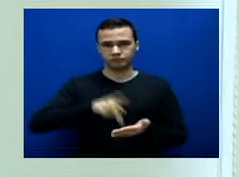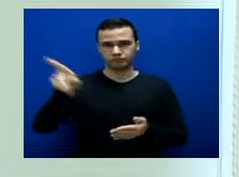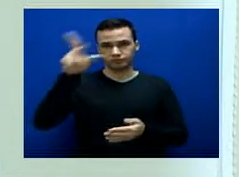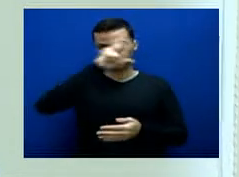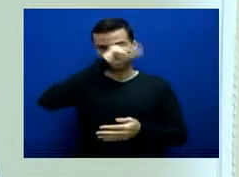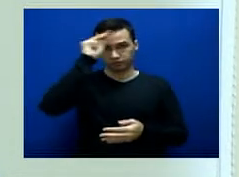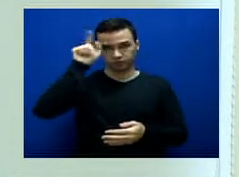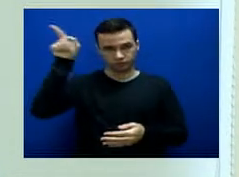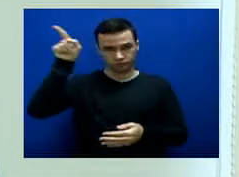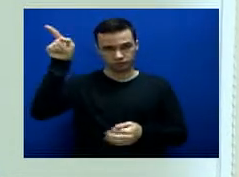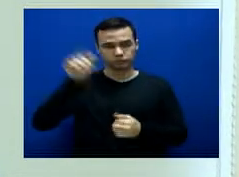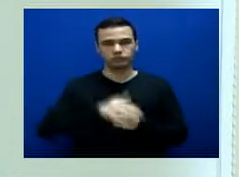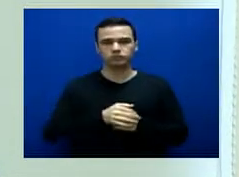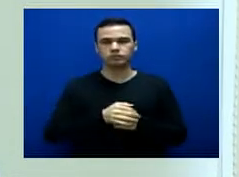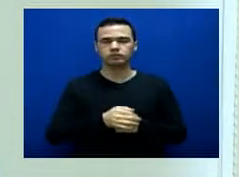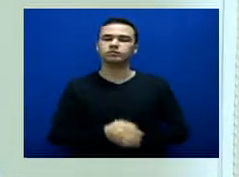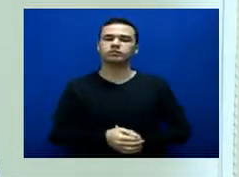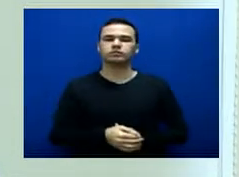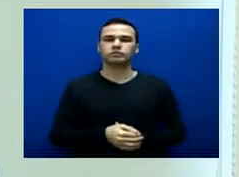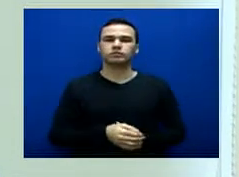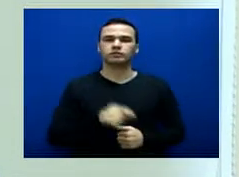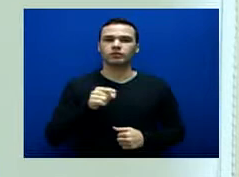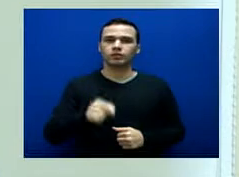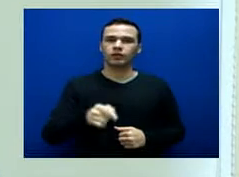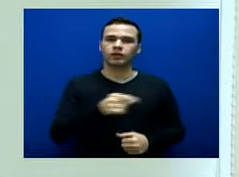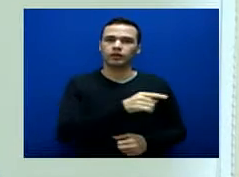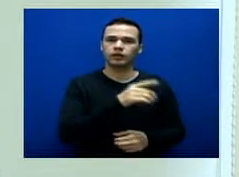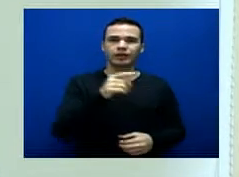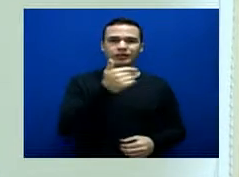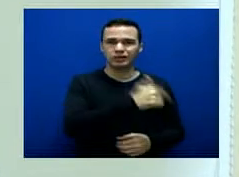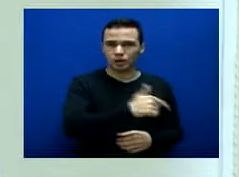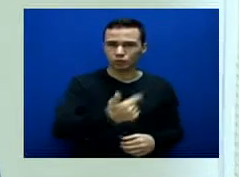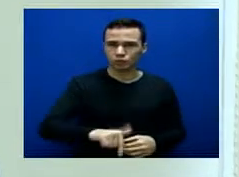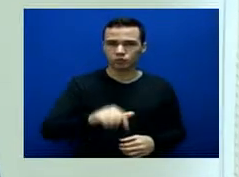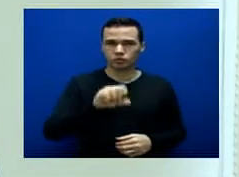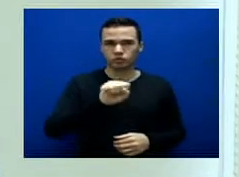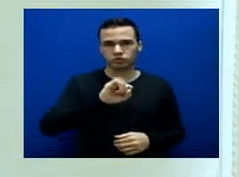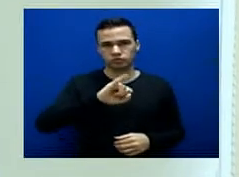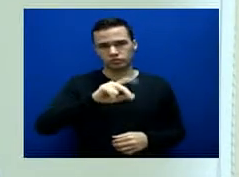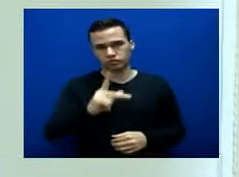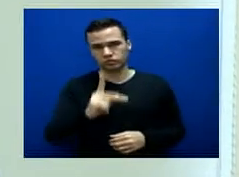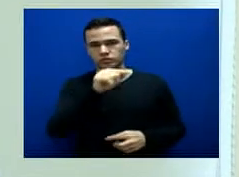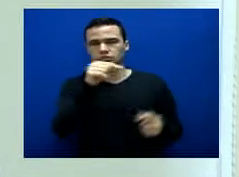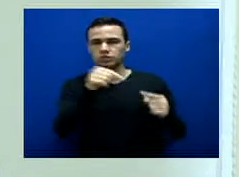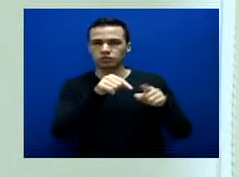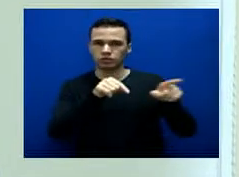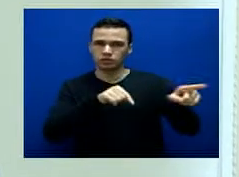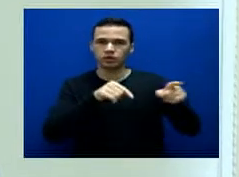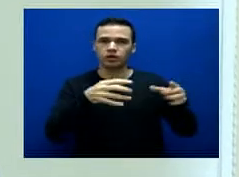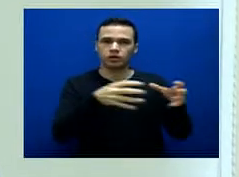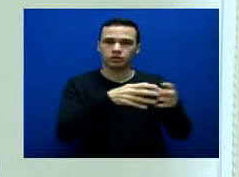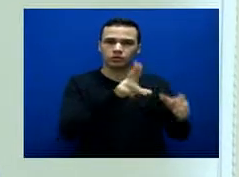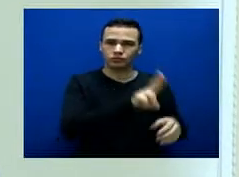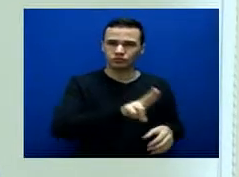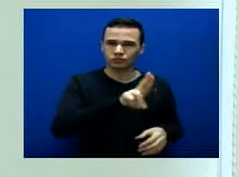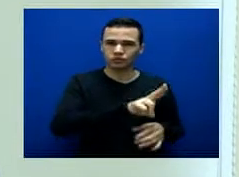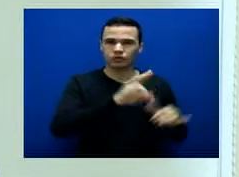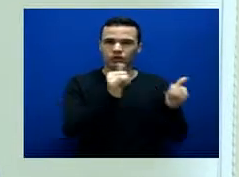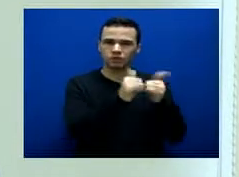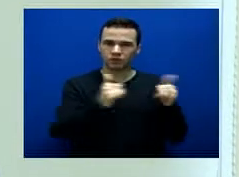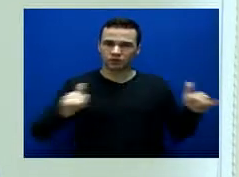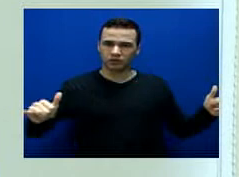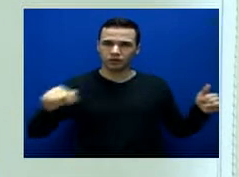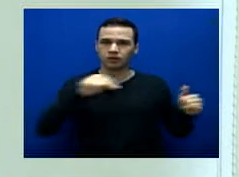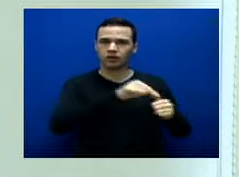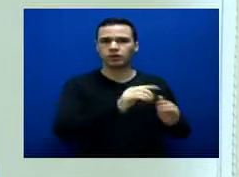prefeito, diz o seguinte: não incide a CIP as unidades consumidoras de energia elétrica classificada